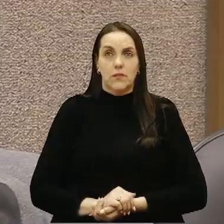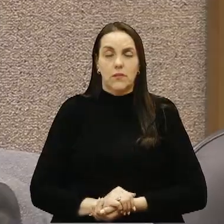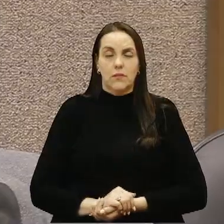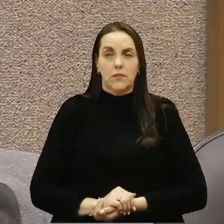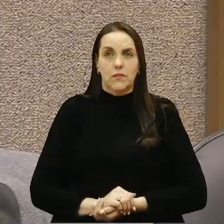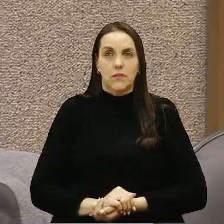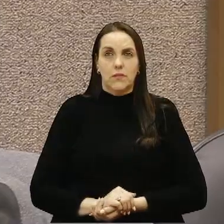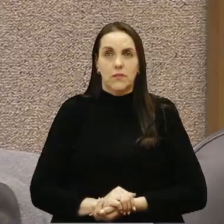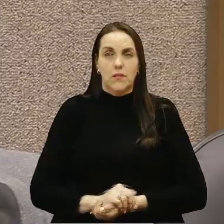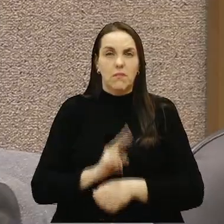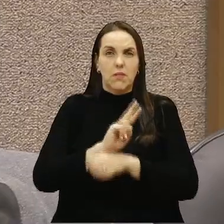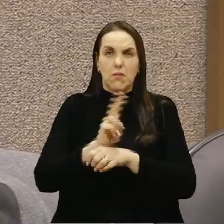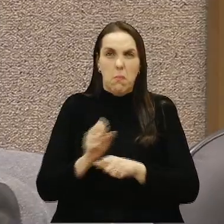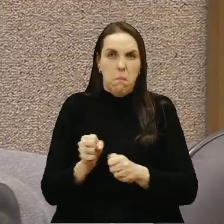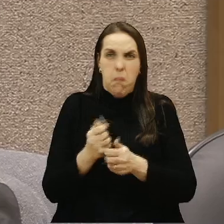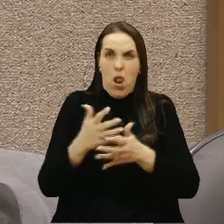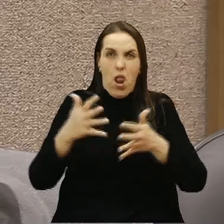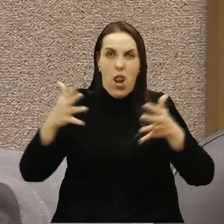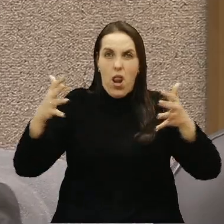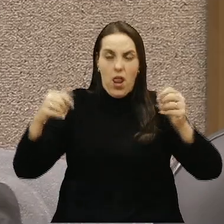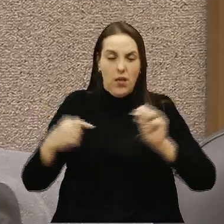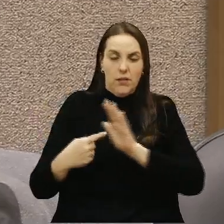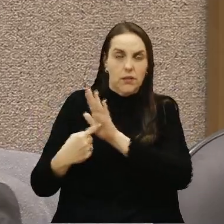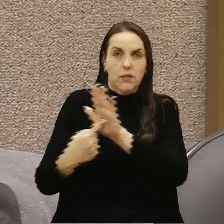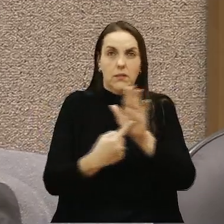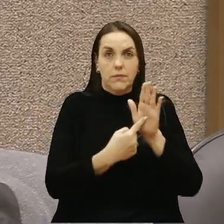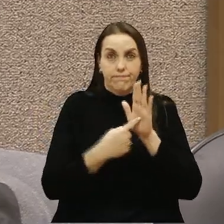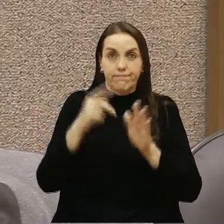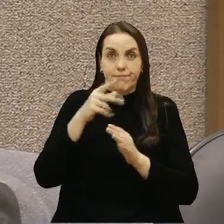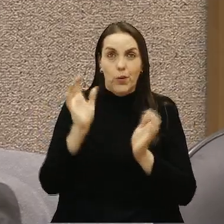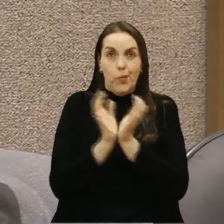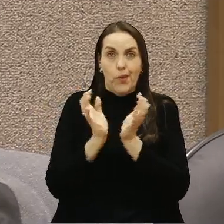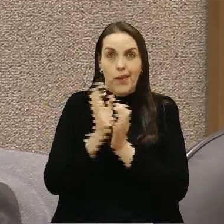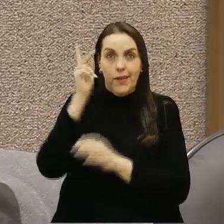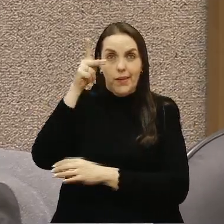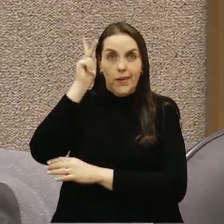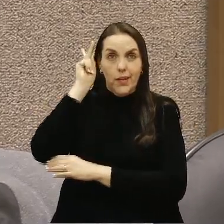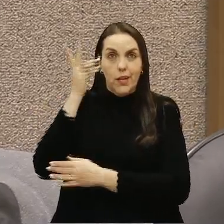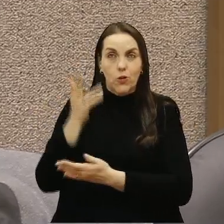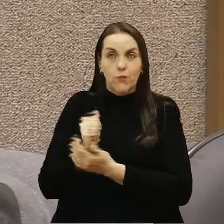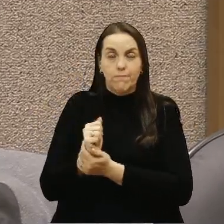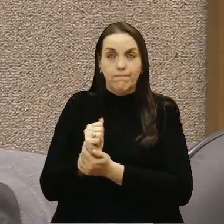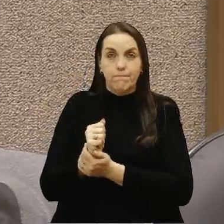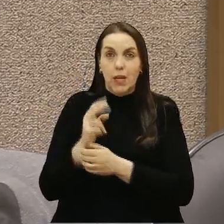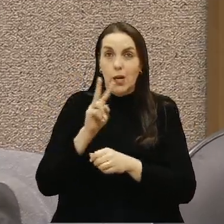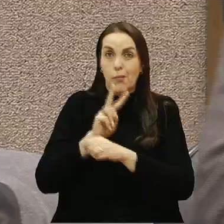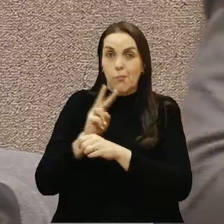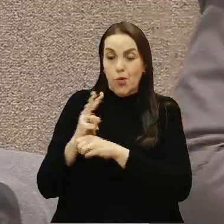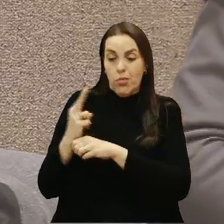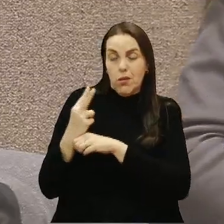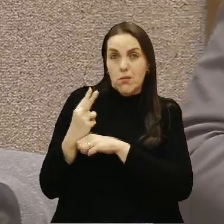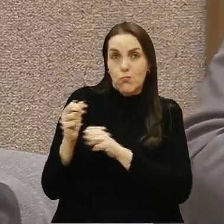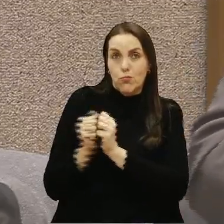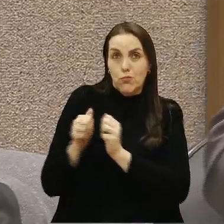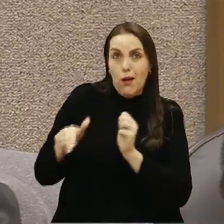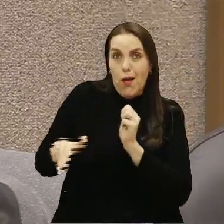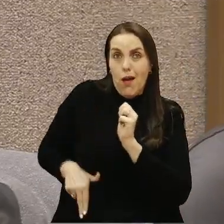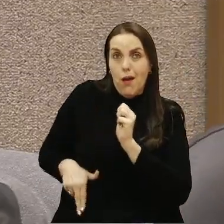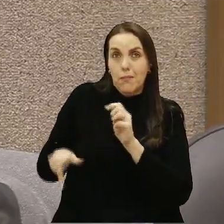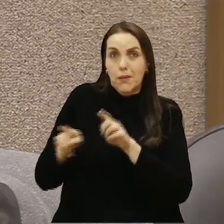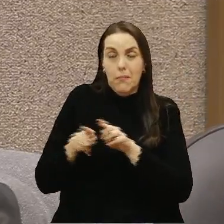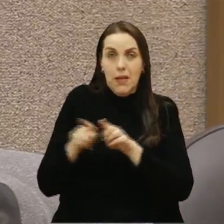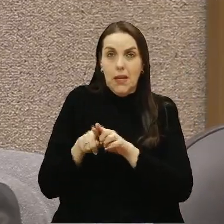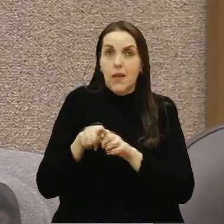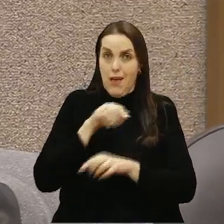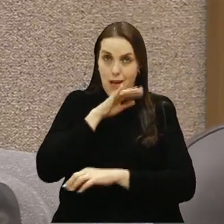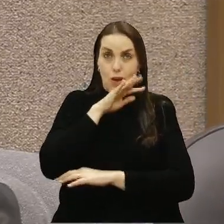espantosa, essa fiscalização do nobre colega Iago, ela, com proteção armada, ela é muito